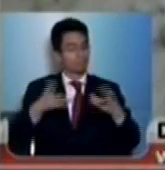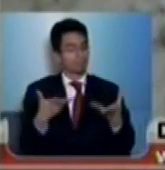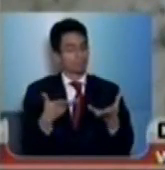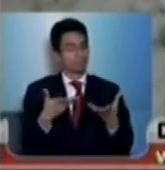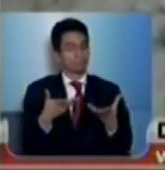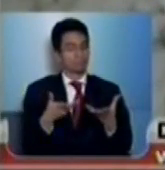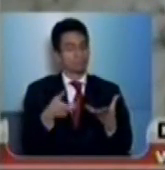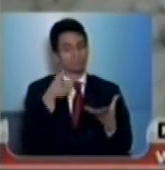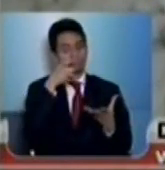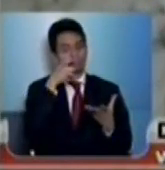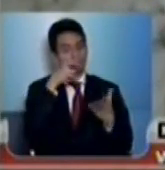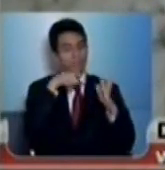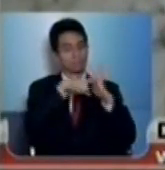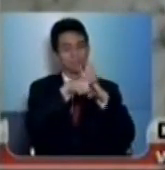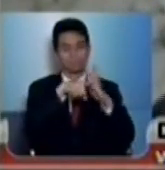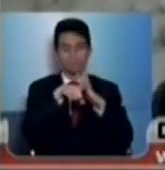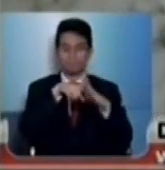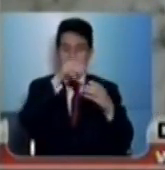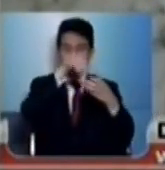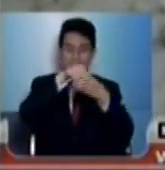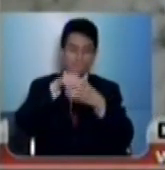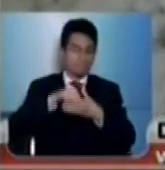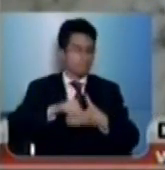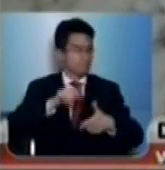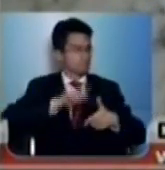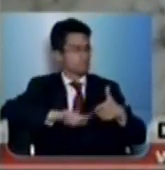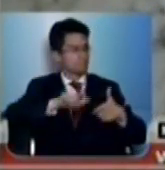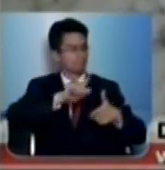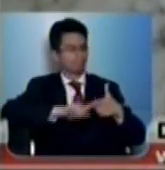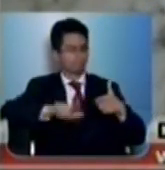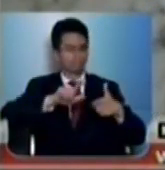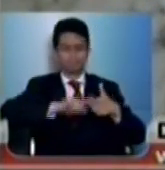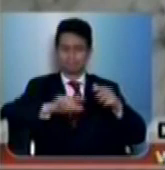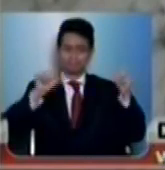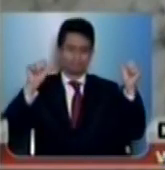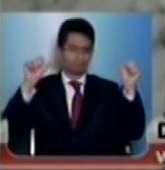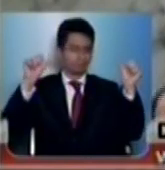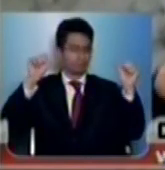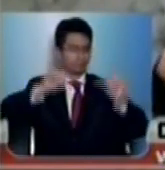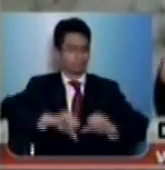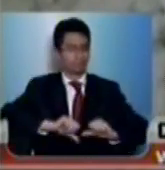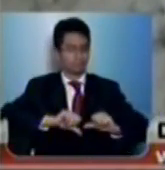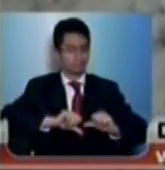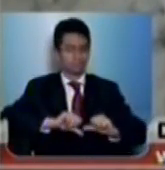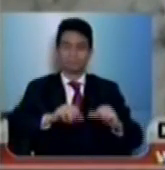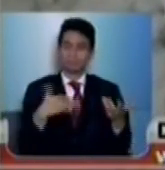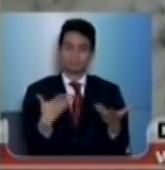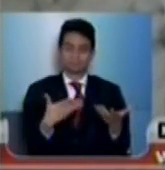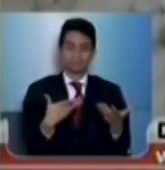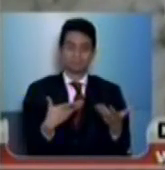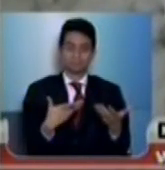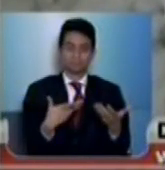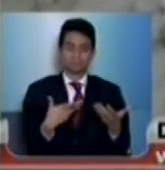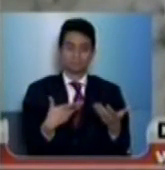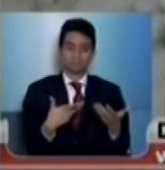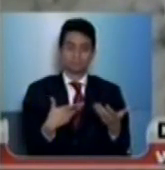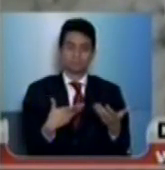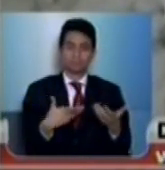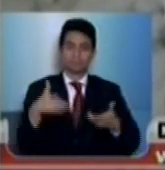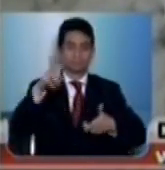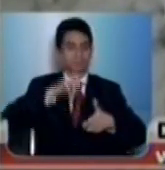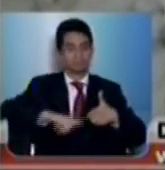apresentou uma radiografia mostrou as entranhas eh do sistema prisional as contradições do